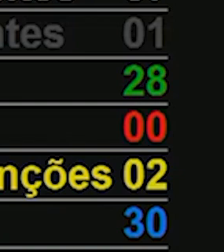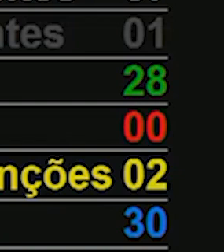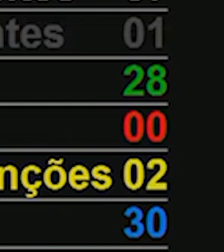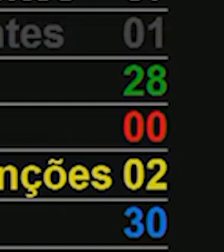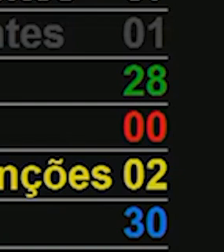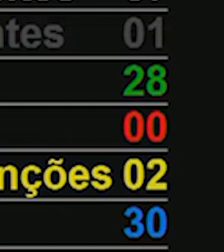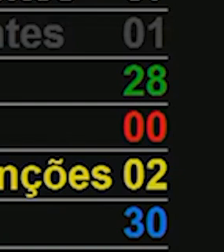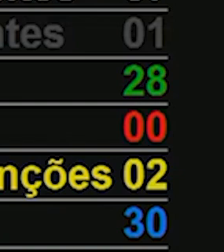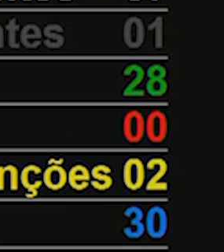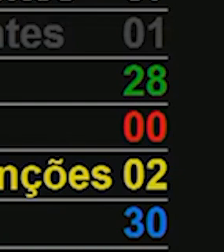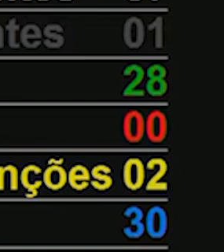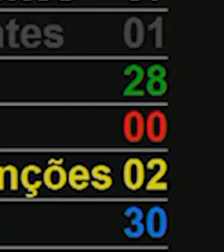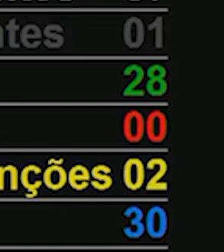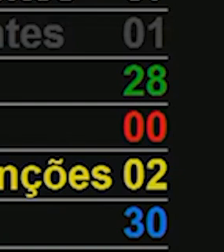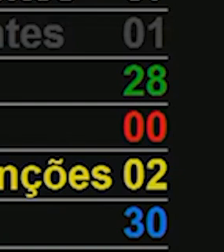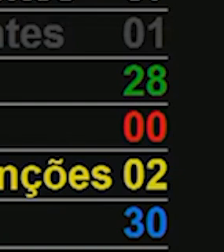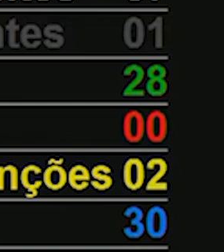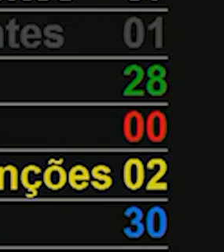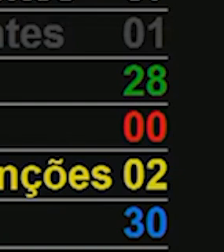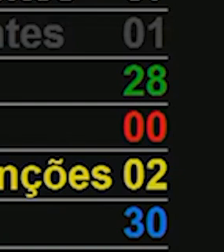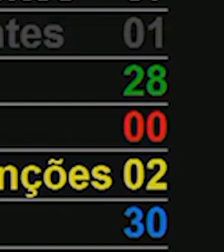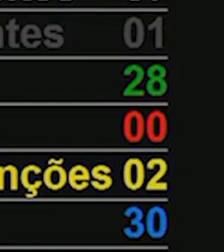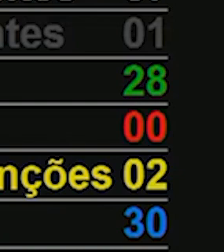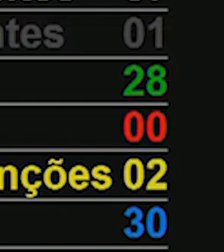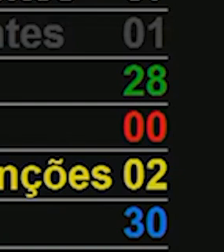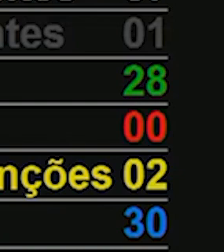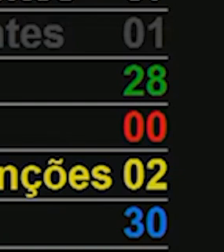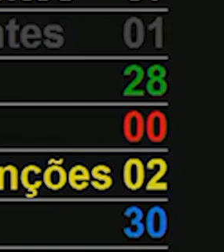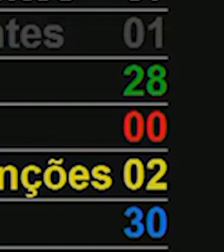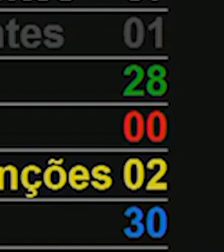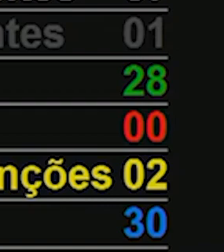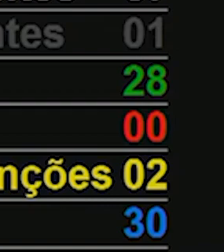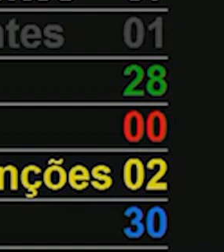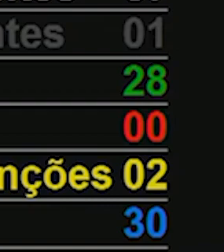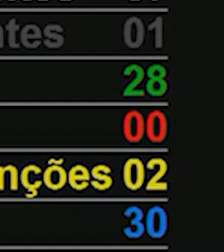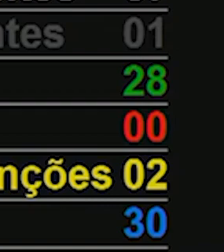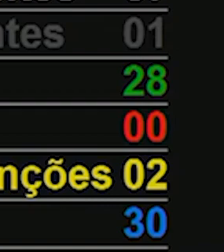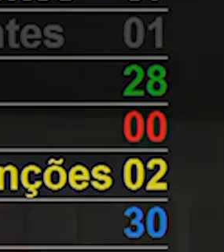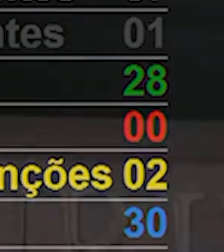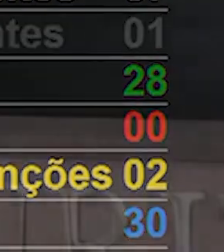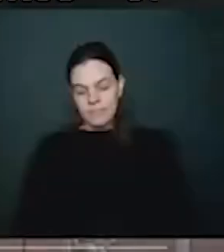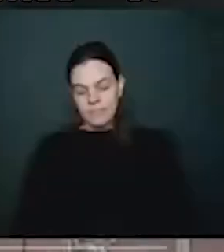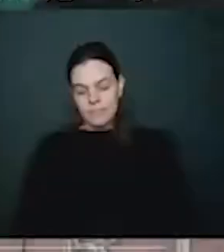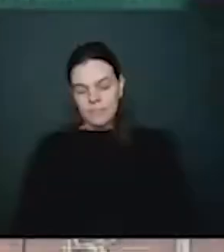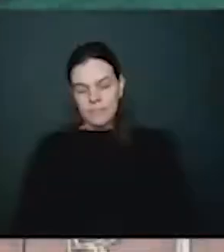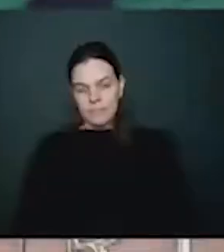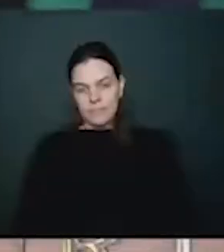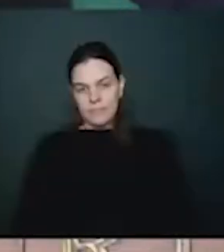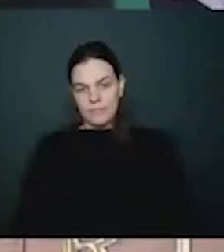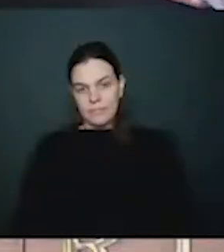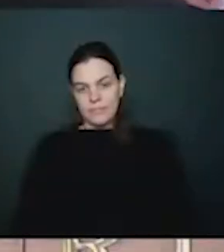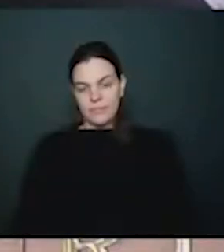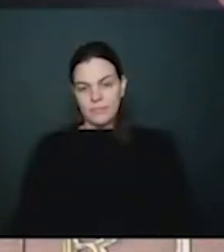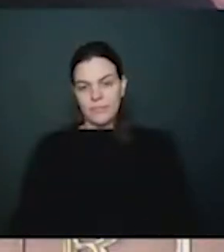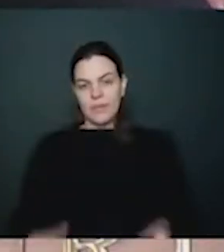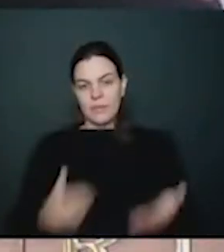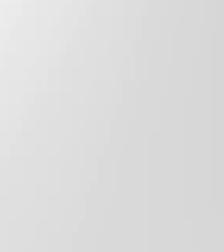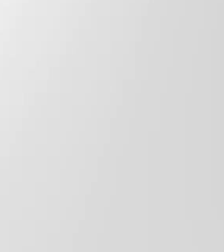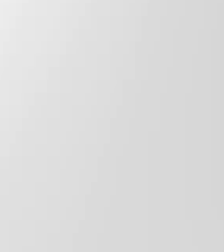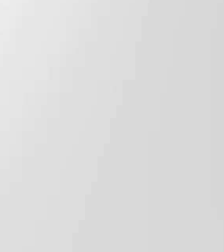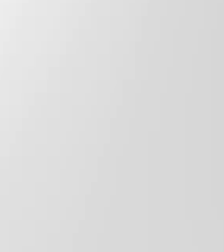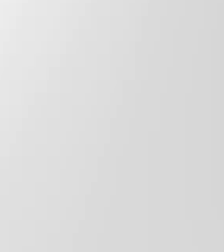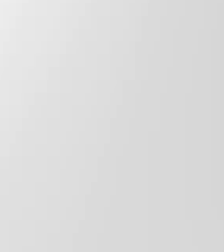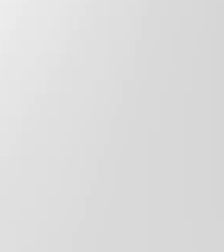28 votos sim, nenhum voto não, duas abstenções. Está aprovado com 30 votos o projeto. Com 28 votos.